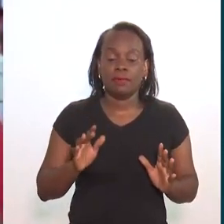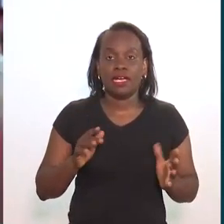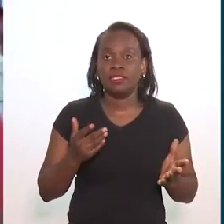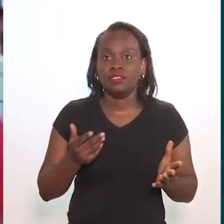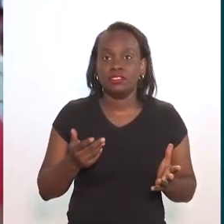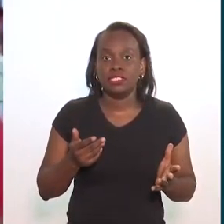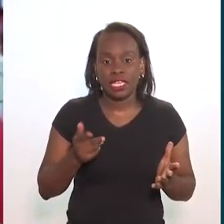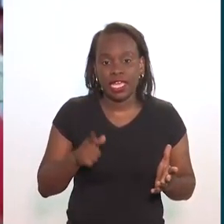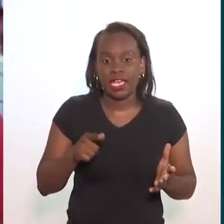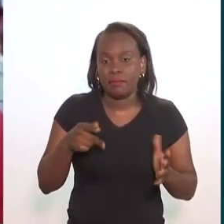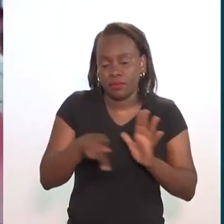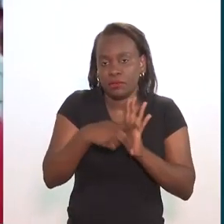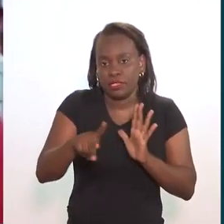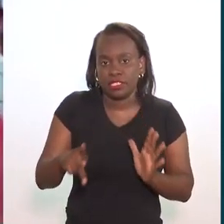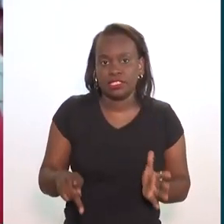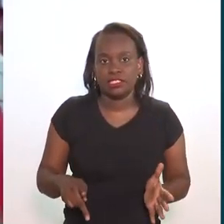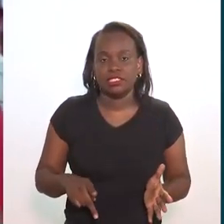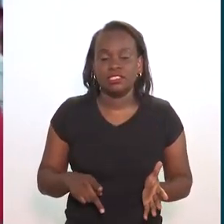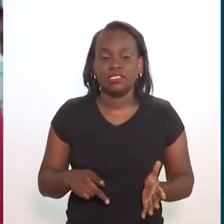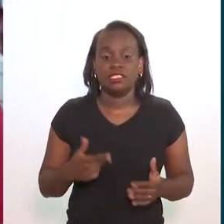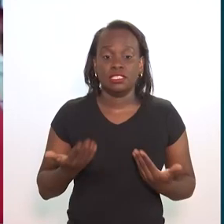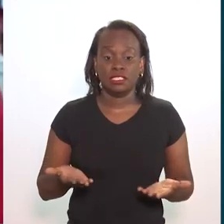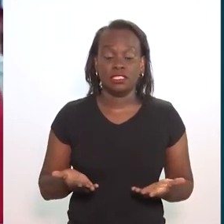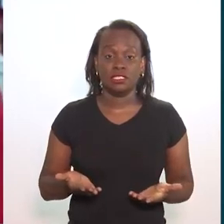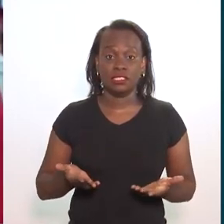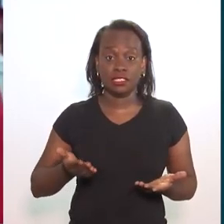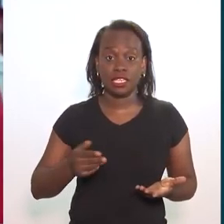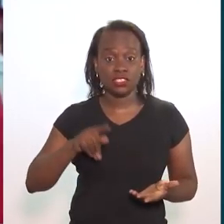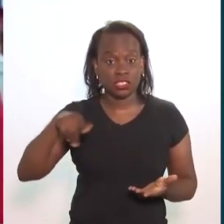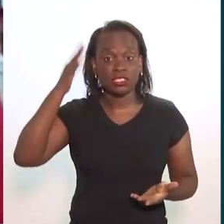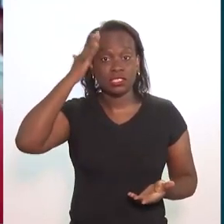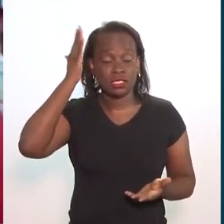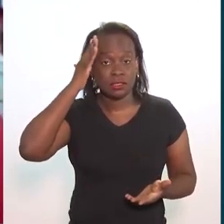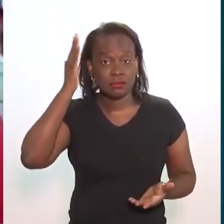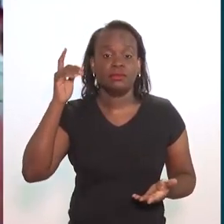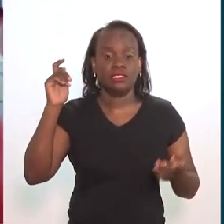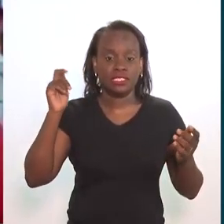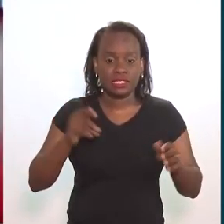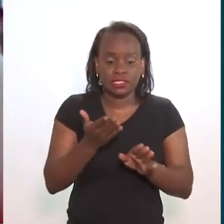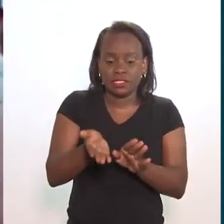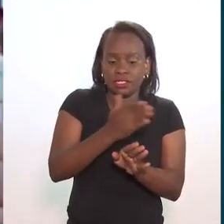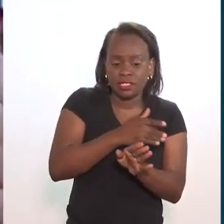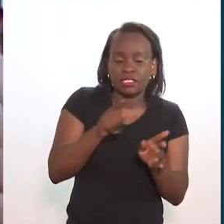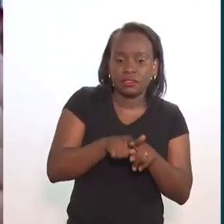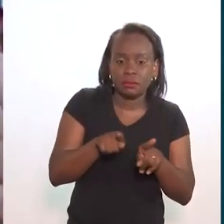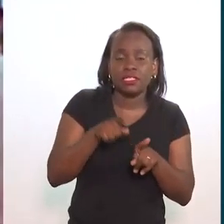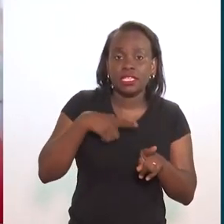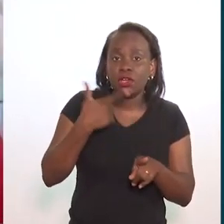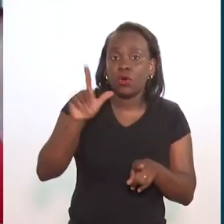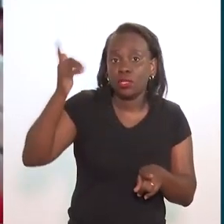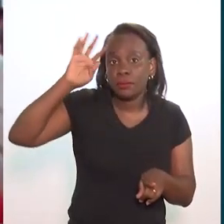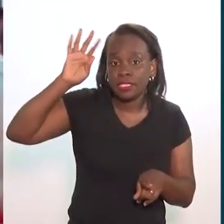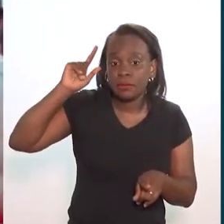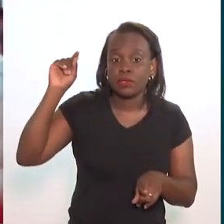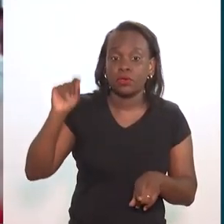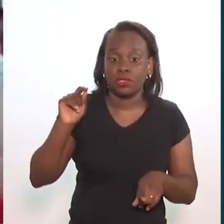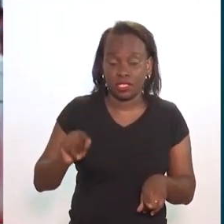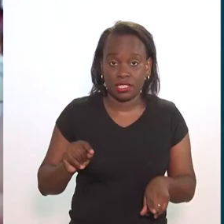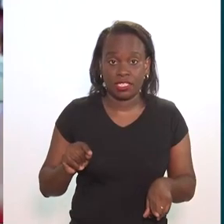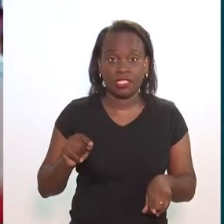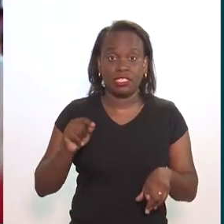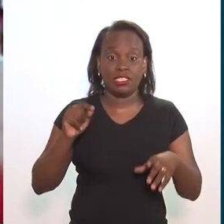Não desse nível, mas dessa natureza, né? E a gente sabe que há por trás disso também um outro pensamento,